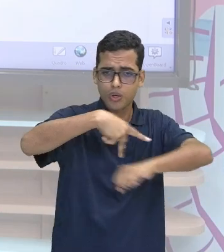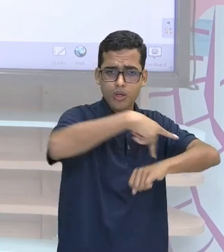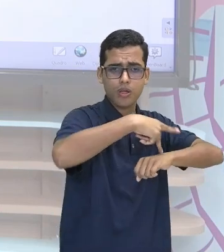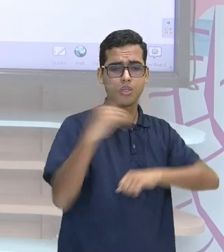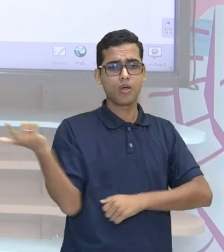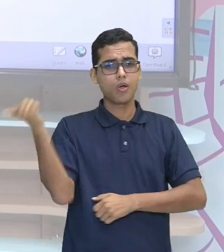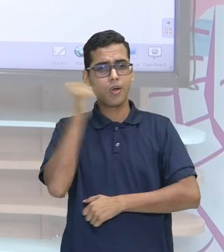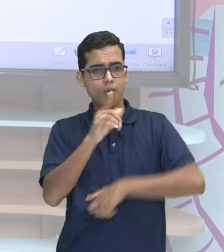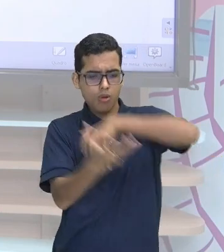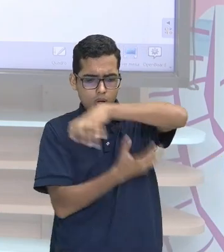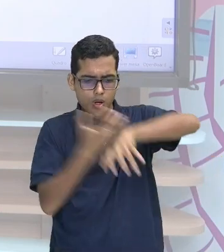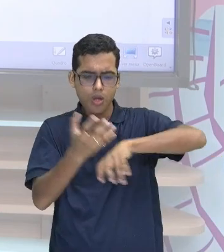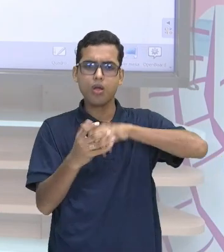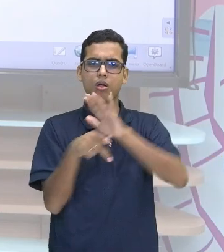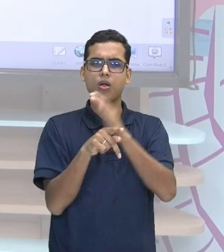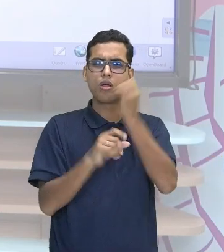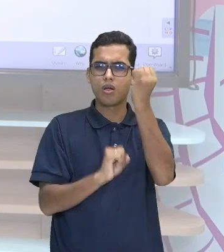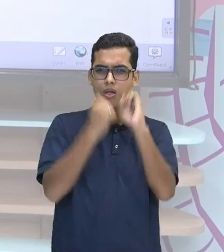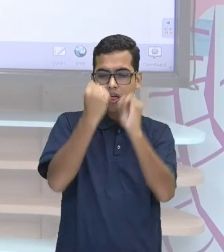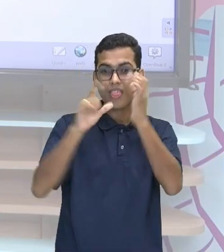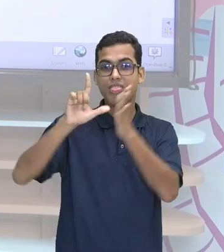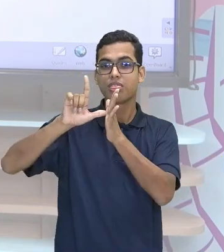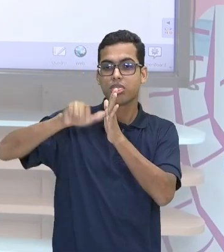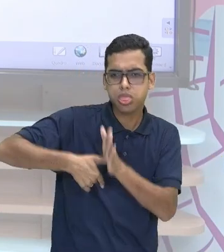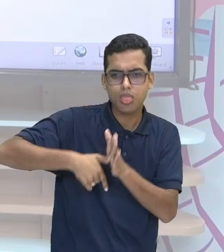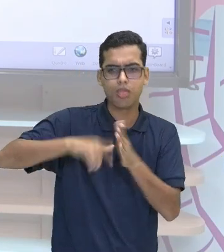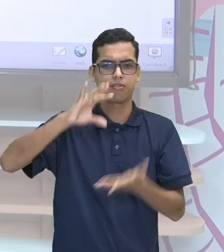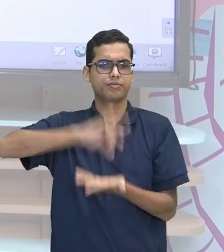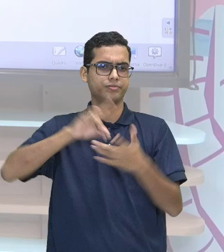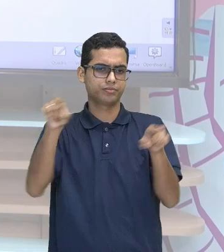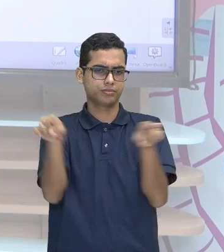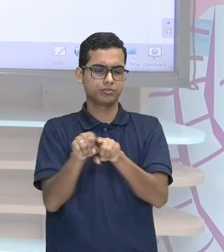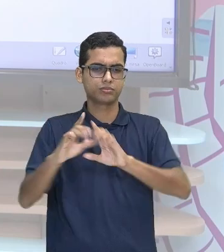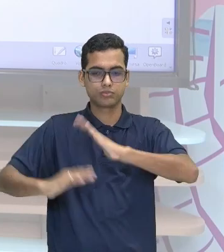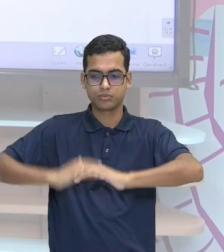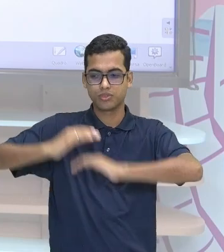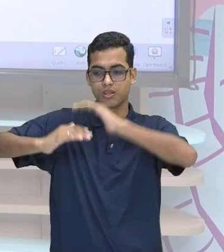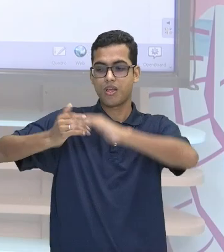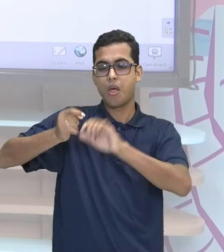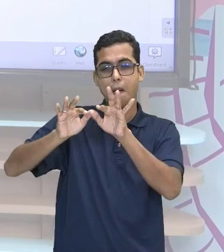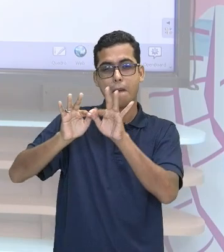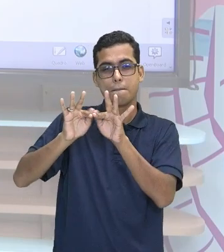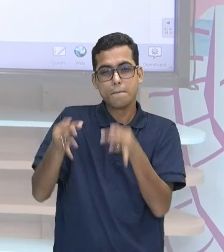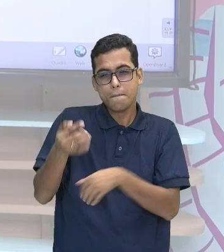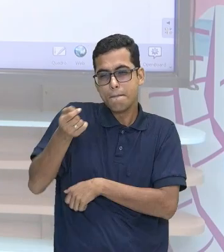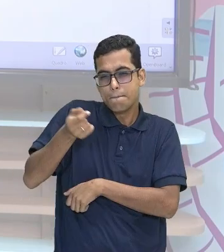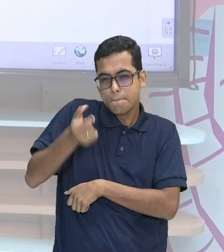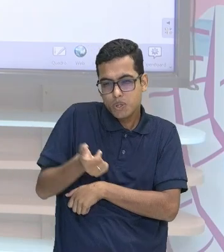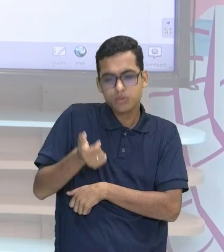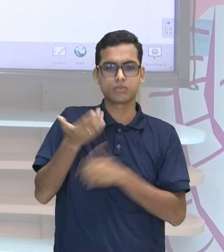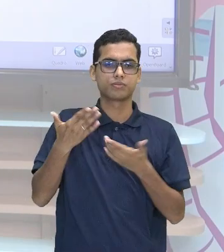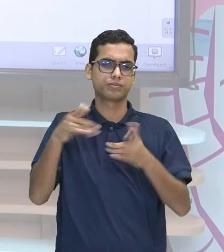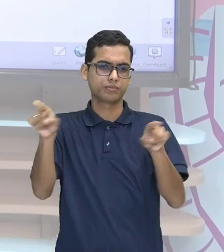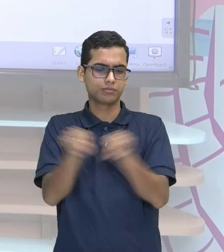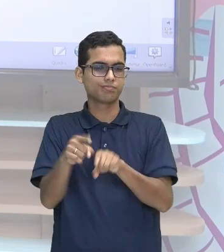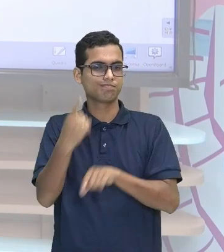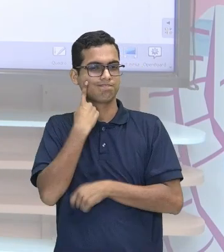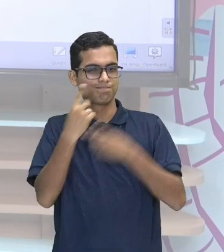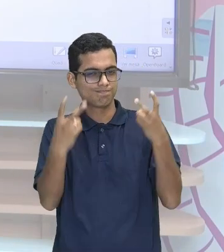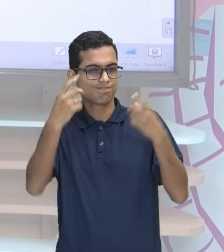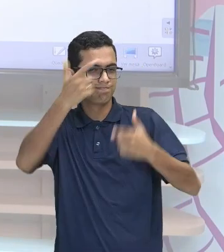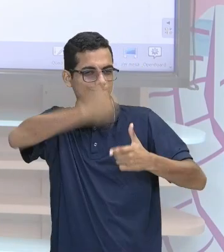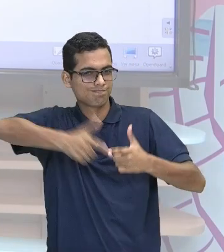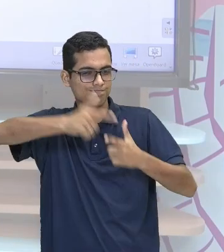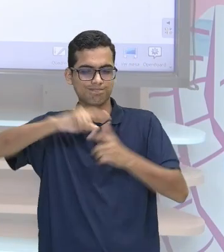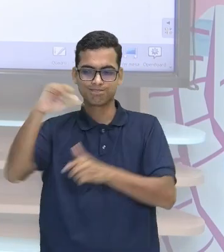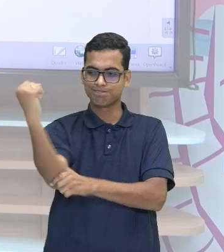aí uma industrialização tardia, né? Nos países menos desenvolvidos, nós vamos observar aí esses problemas